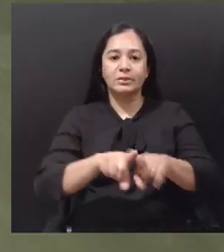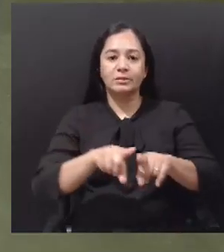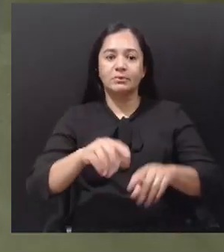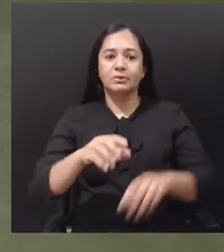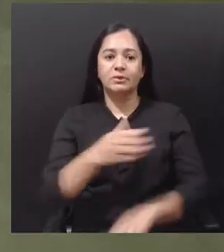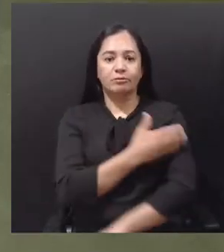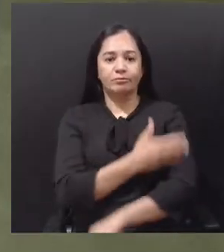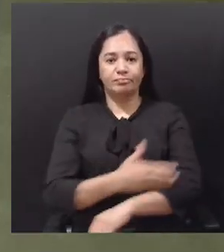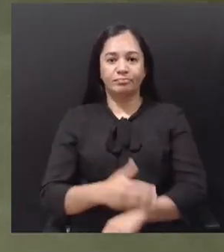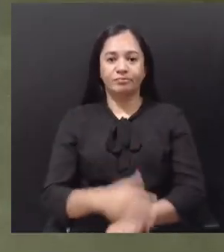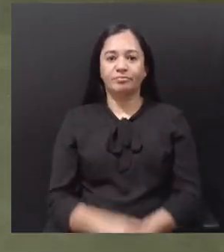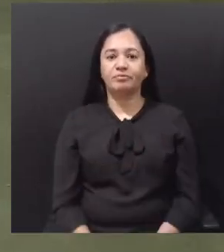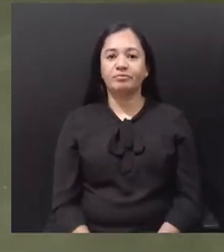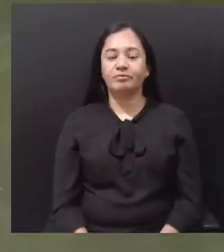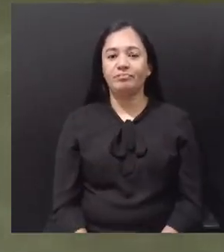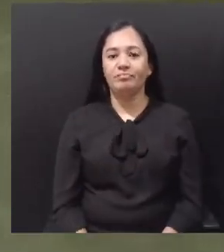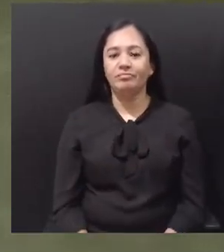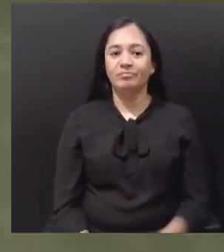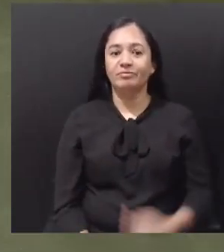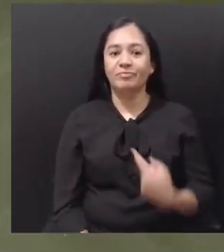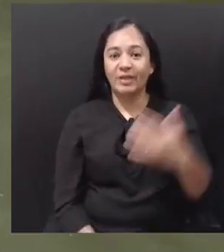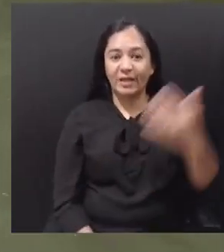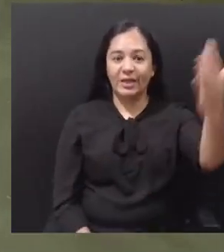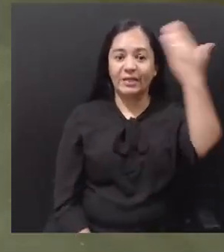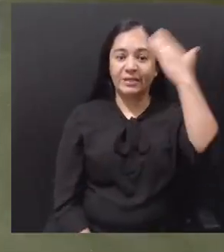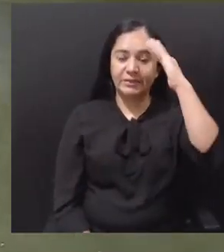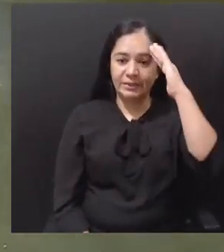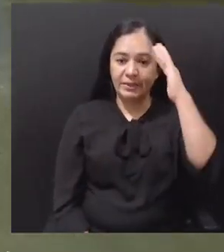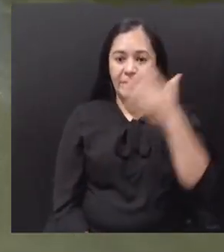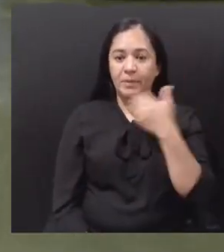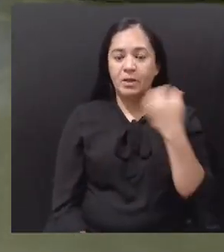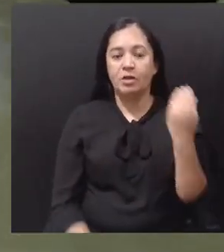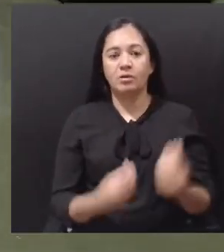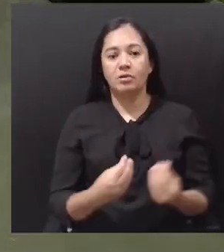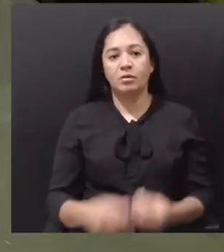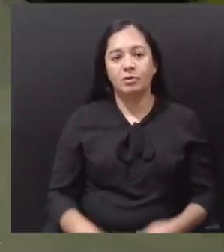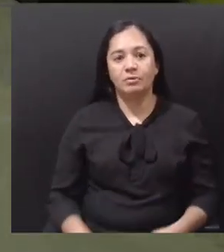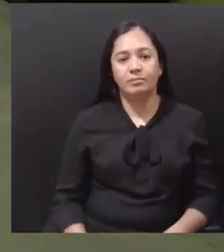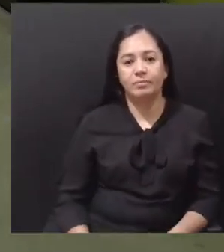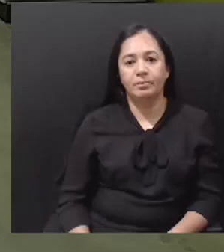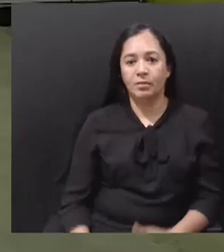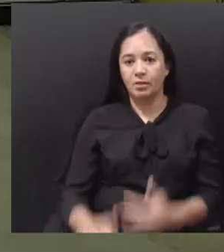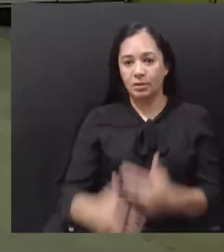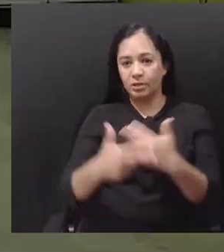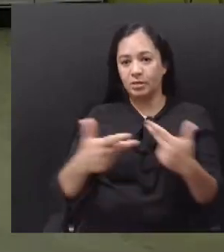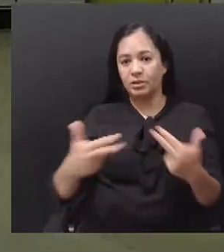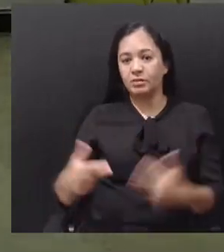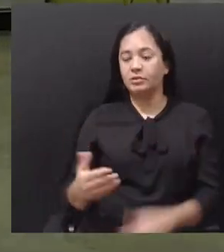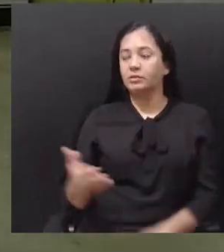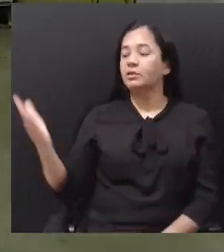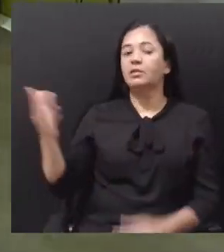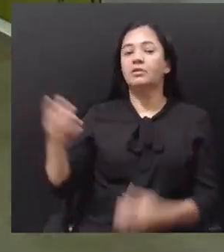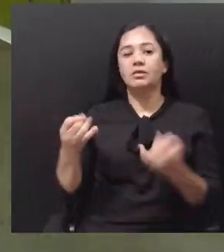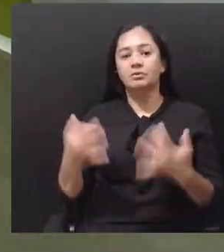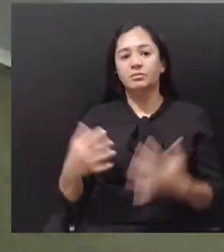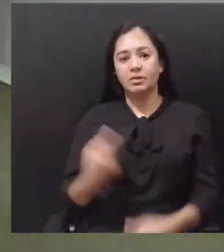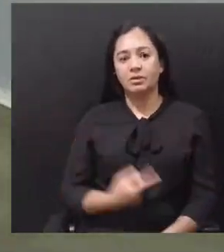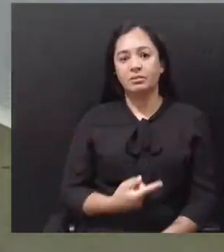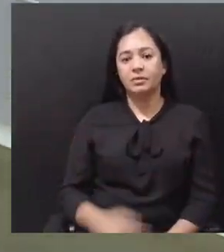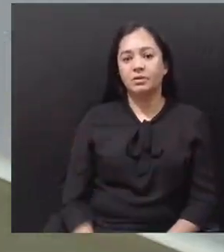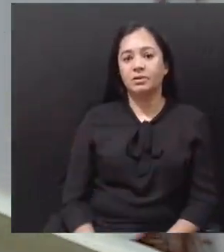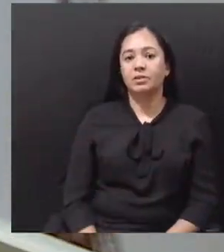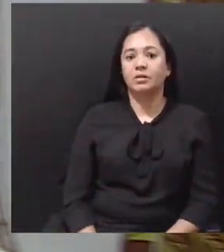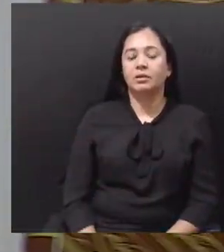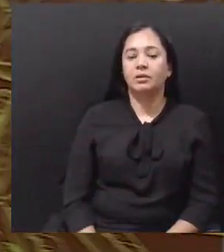Bom, pessoal, para a gente entender um pouco mais como são as coisas aqui no Sirius, o Matheus vai explicar para a gente. Aqui é o que, Matheus? Isso aqui é uma linha de